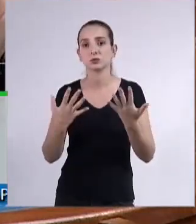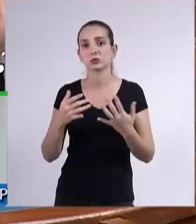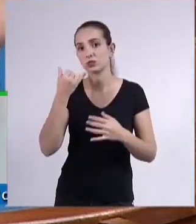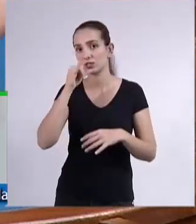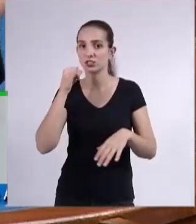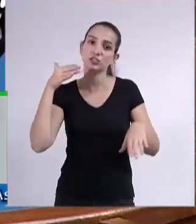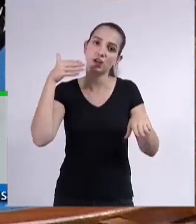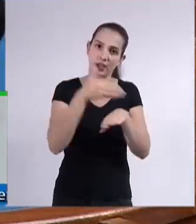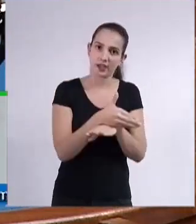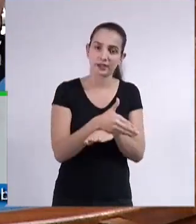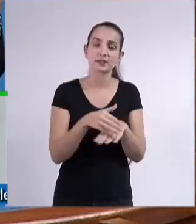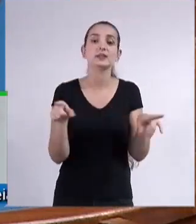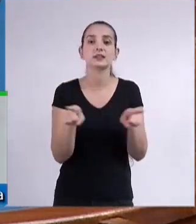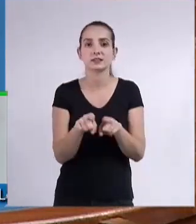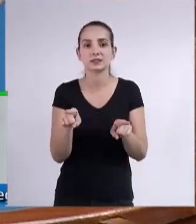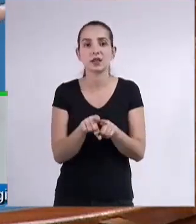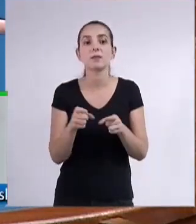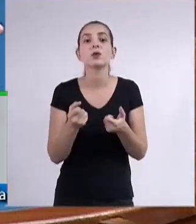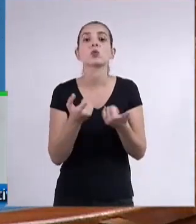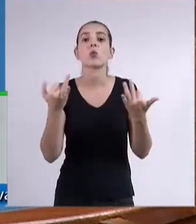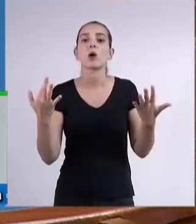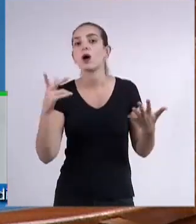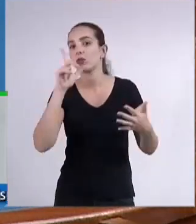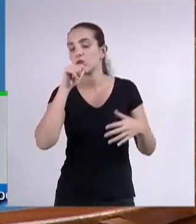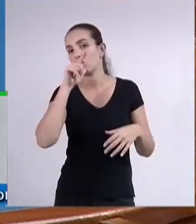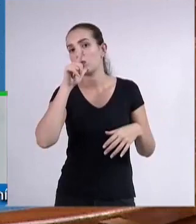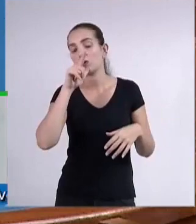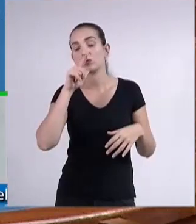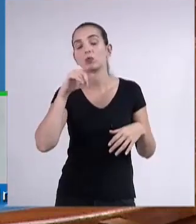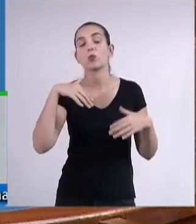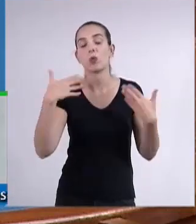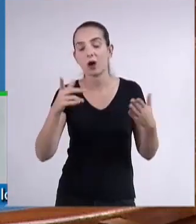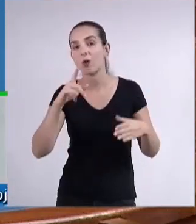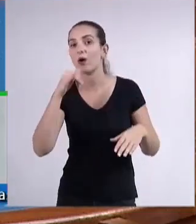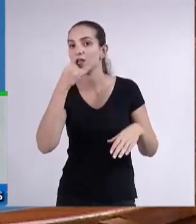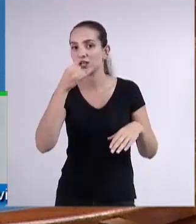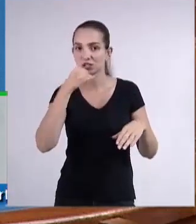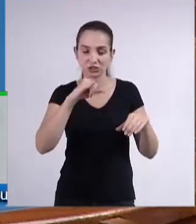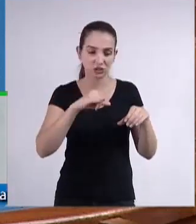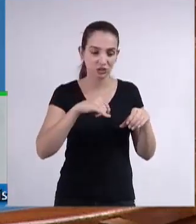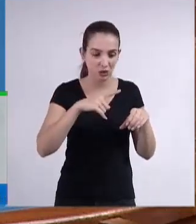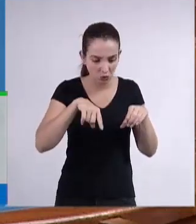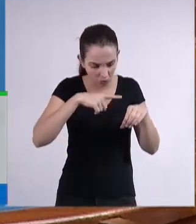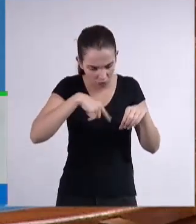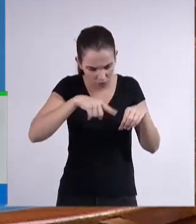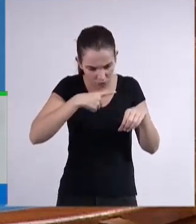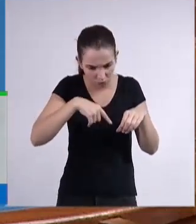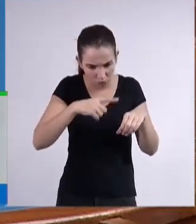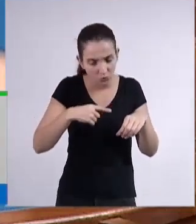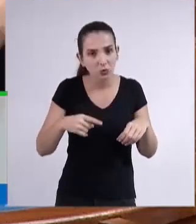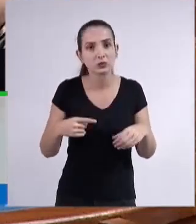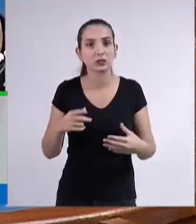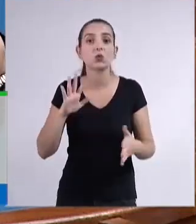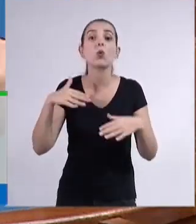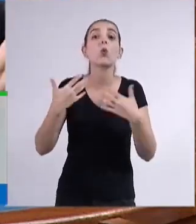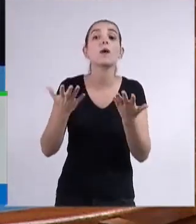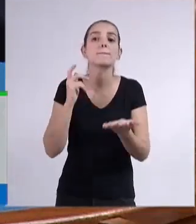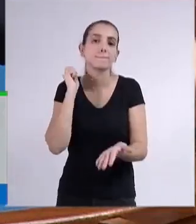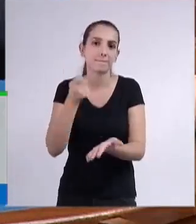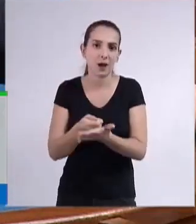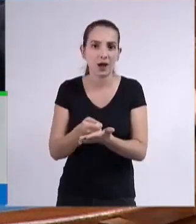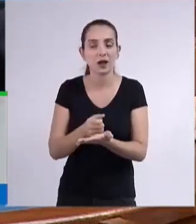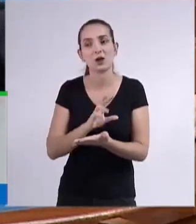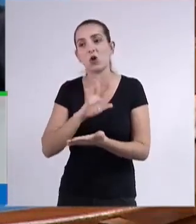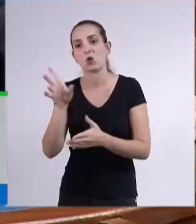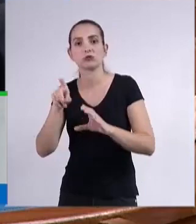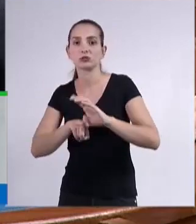grau de eficiência é de 12,5%. Entre as perdas de energias técnicas, que são aquelas que se